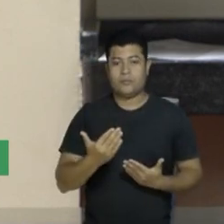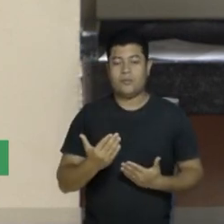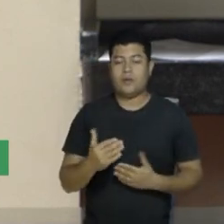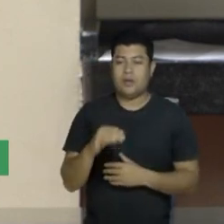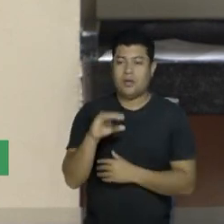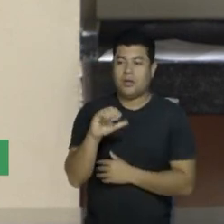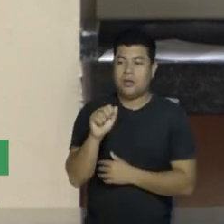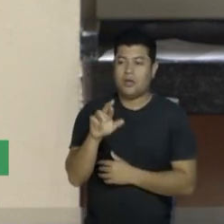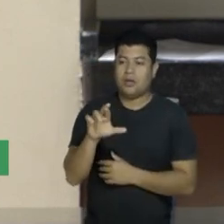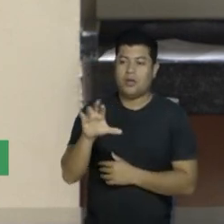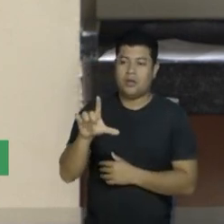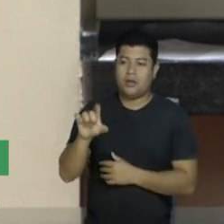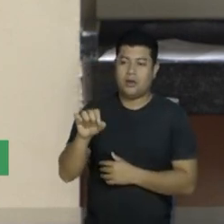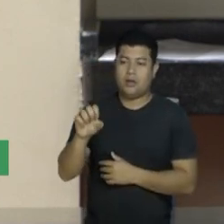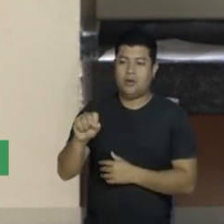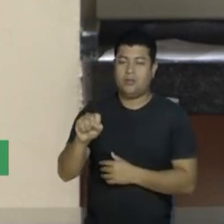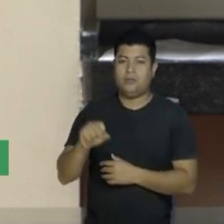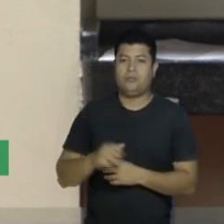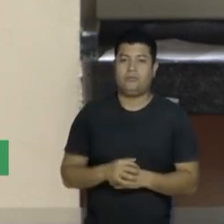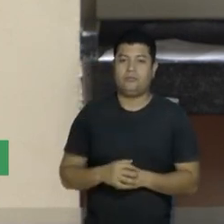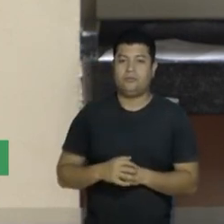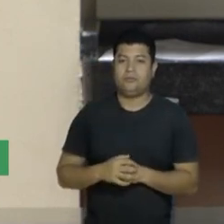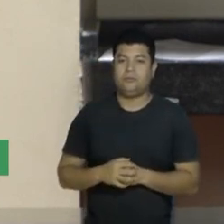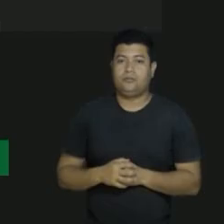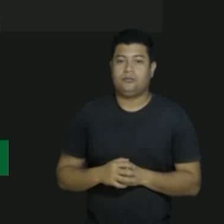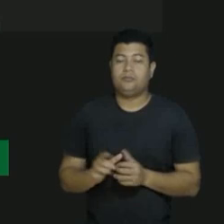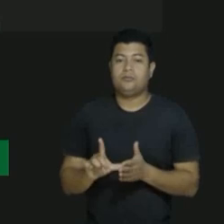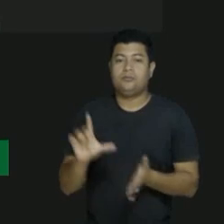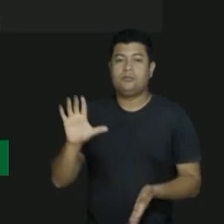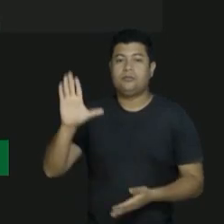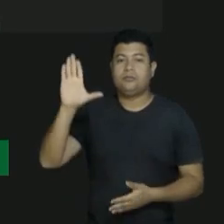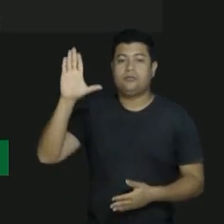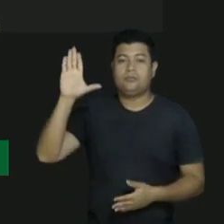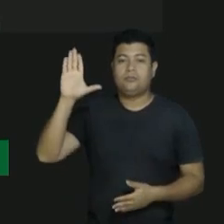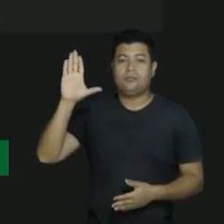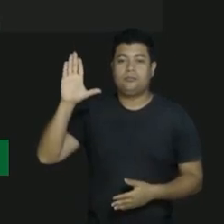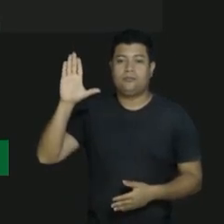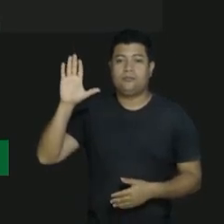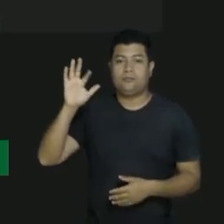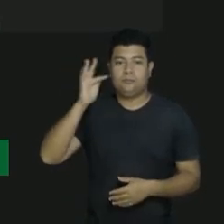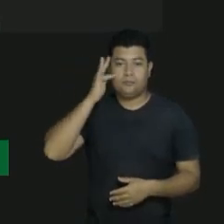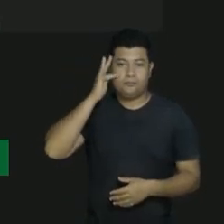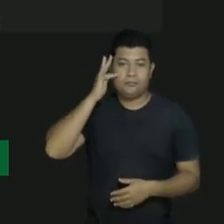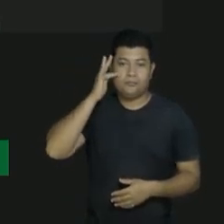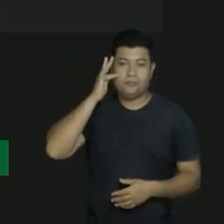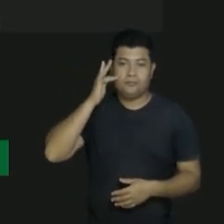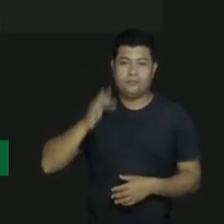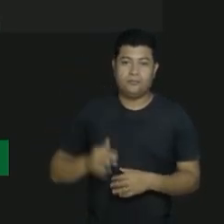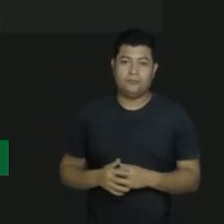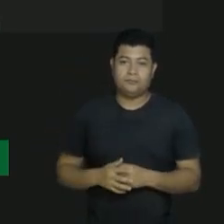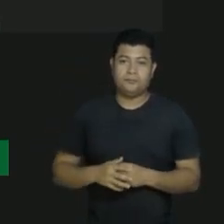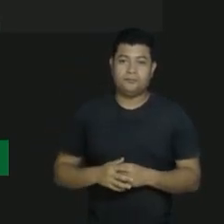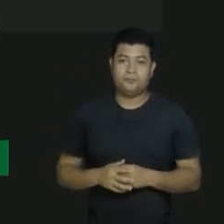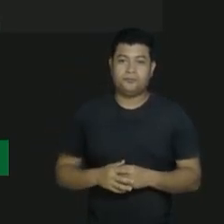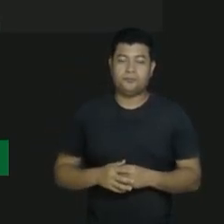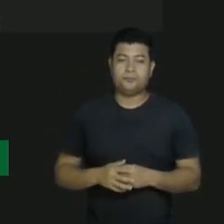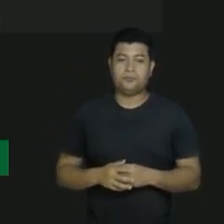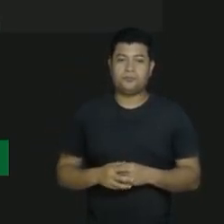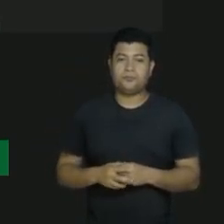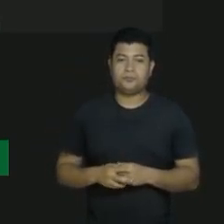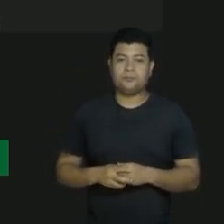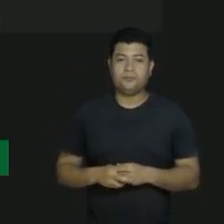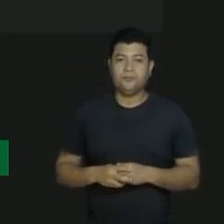da Assembleia Legislativa. Opa, deputado Fernando Klein, Vossa Excelência, a palavra